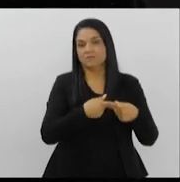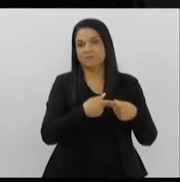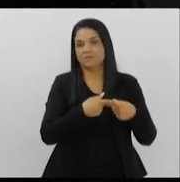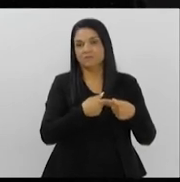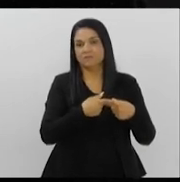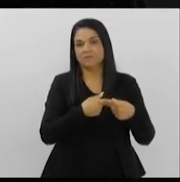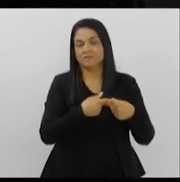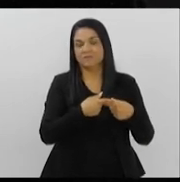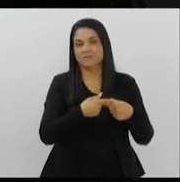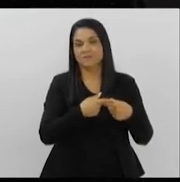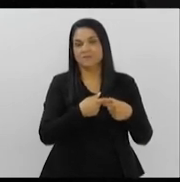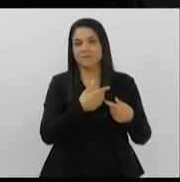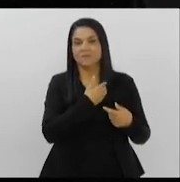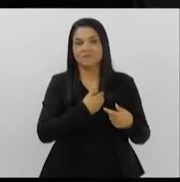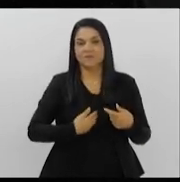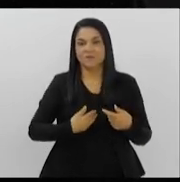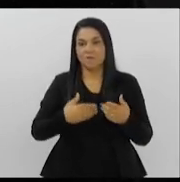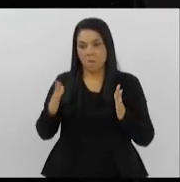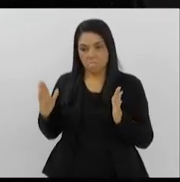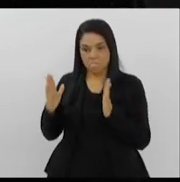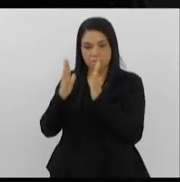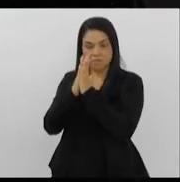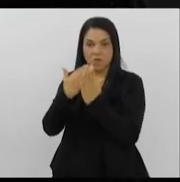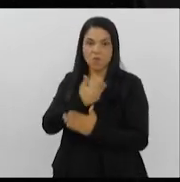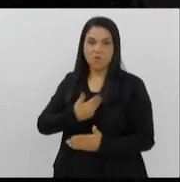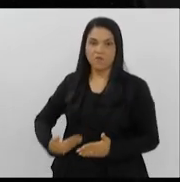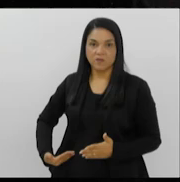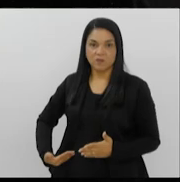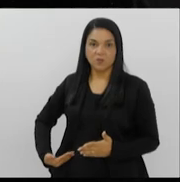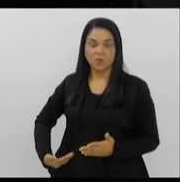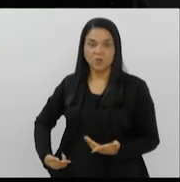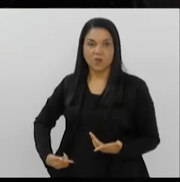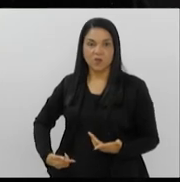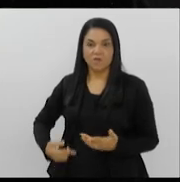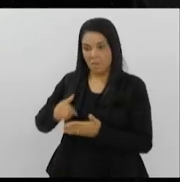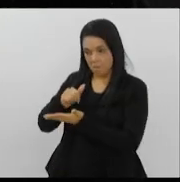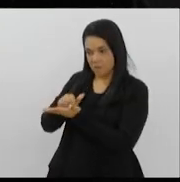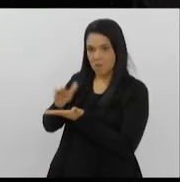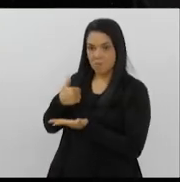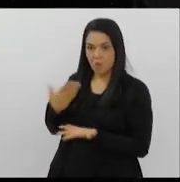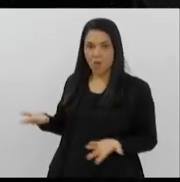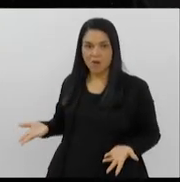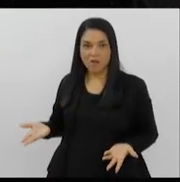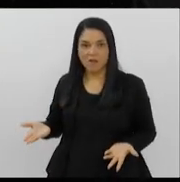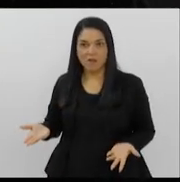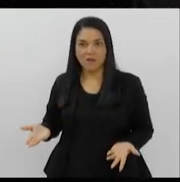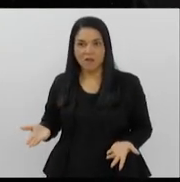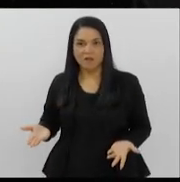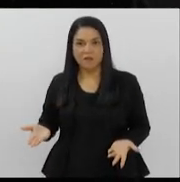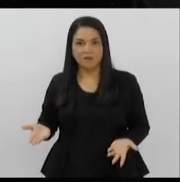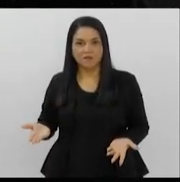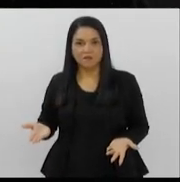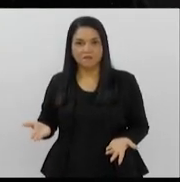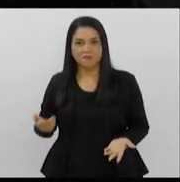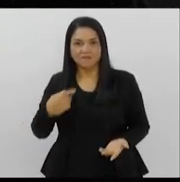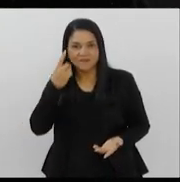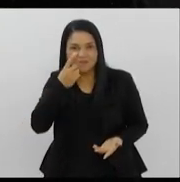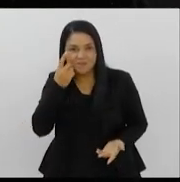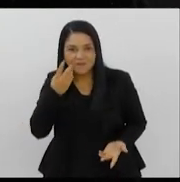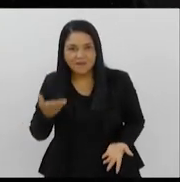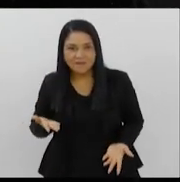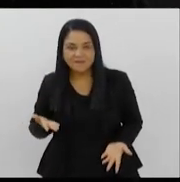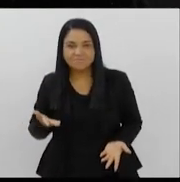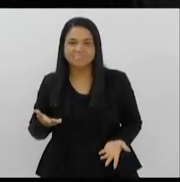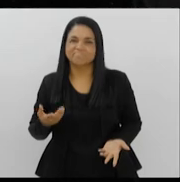me indispor com o governador, serei exonerado. Ora, o governador exonerar um deputado, eu